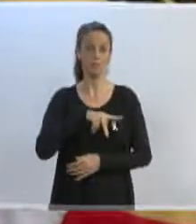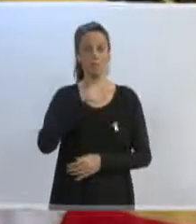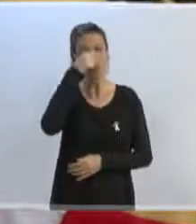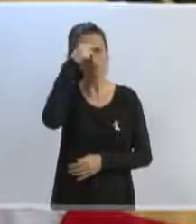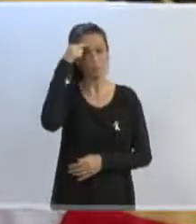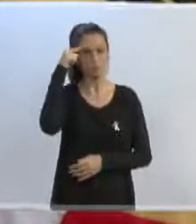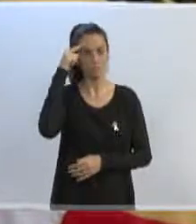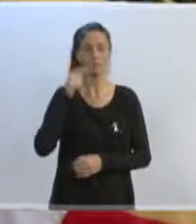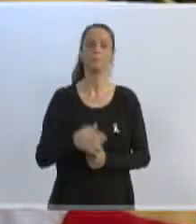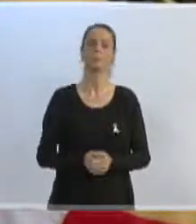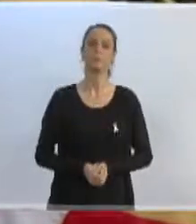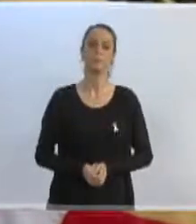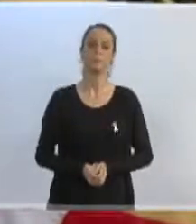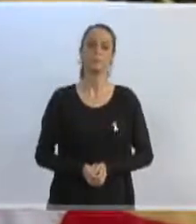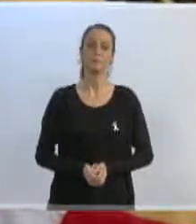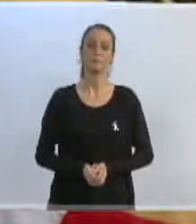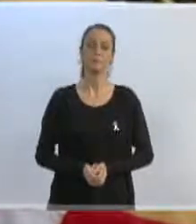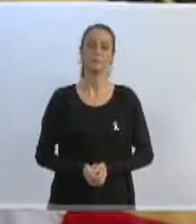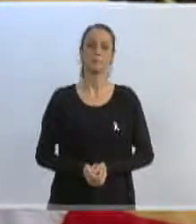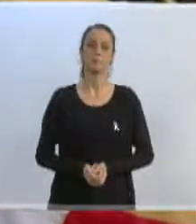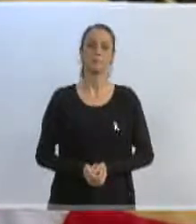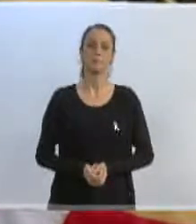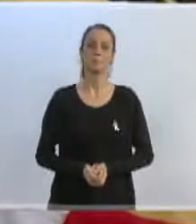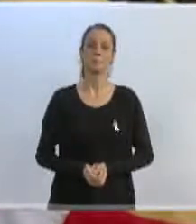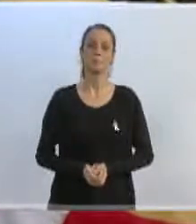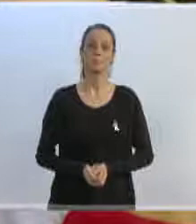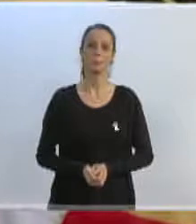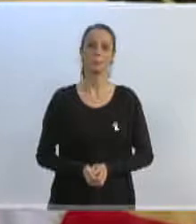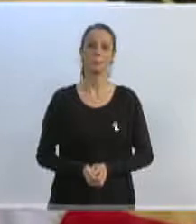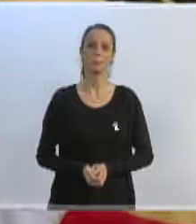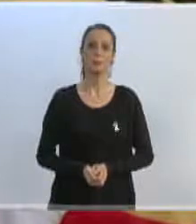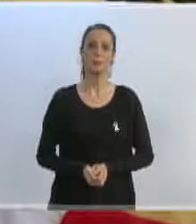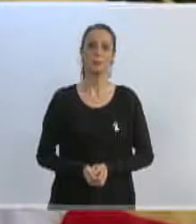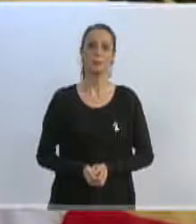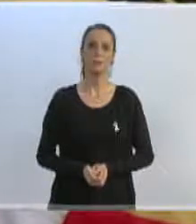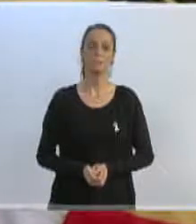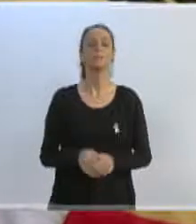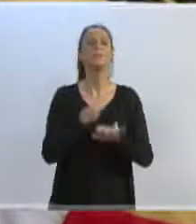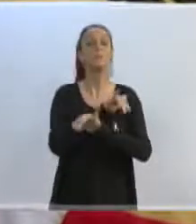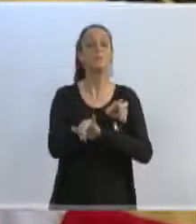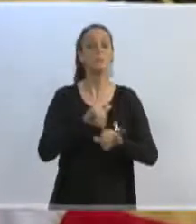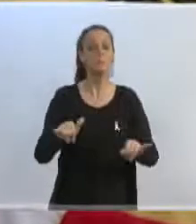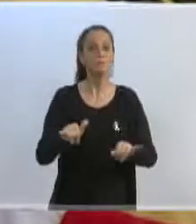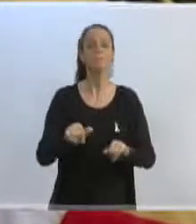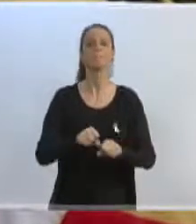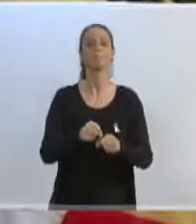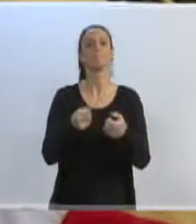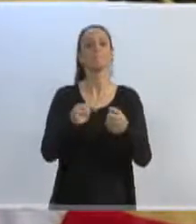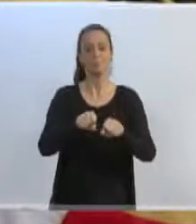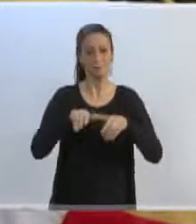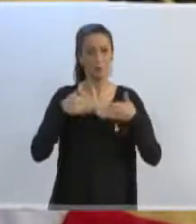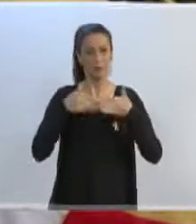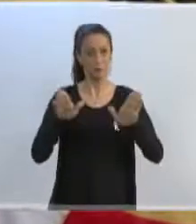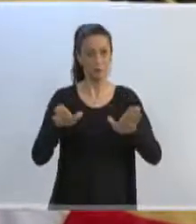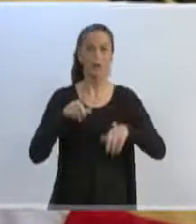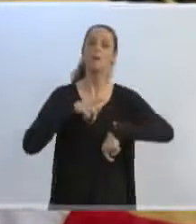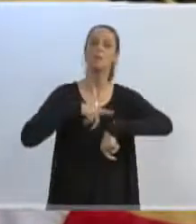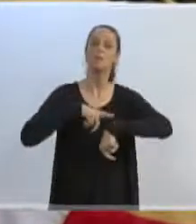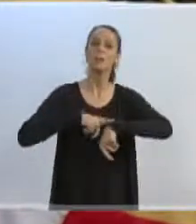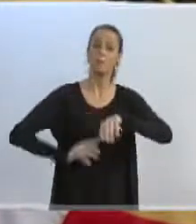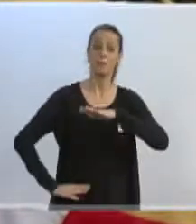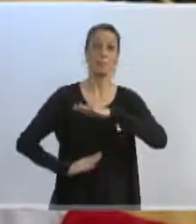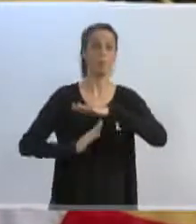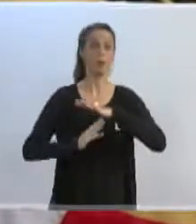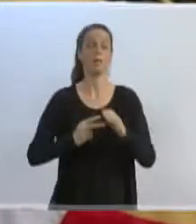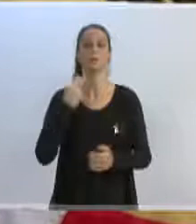Casa Legislativa, vereador Marcos da Rosa. Informamos que essa audiência pública terá duração